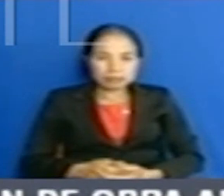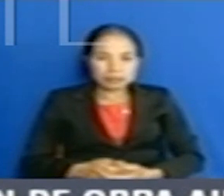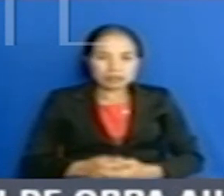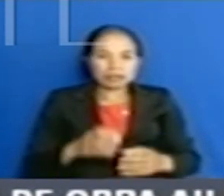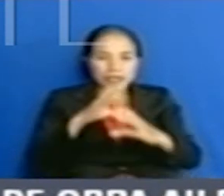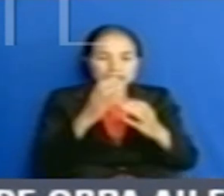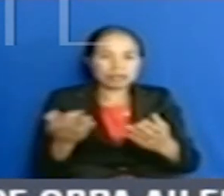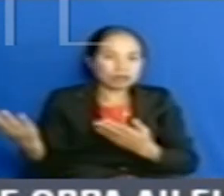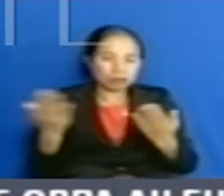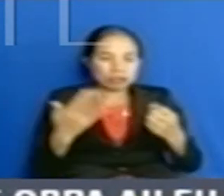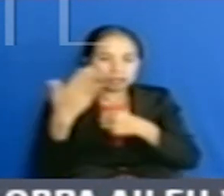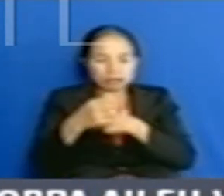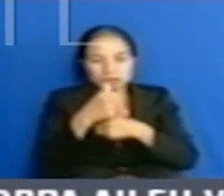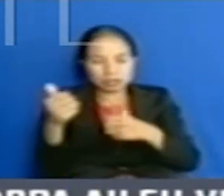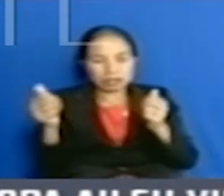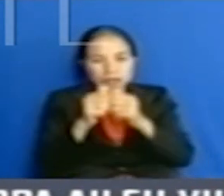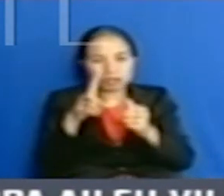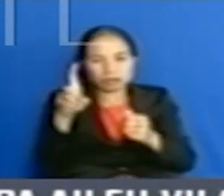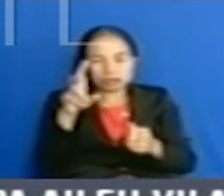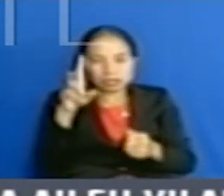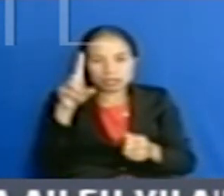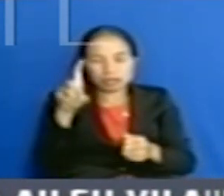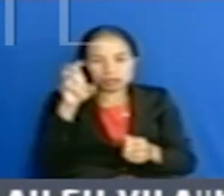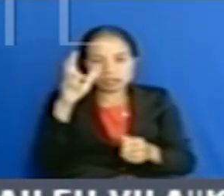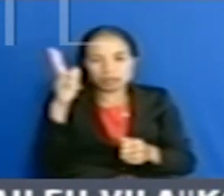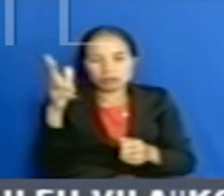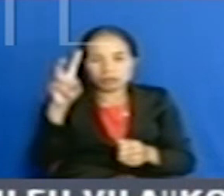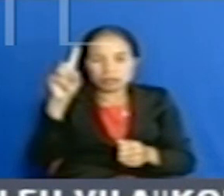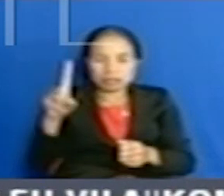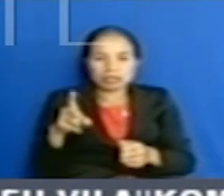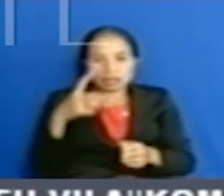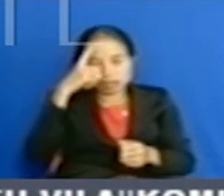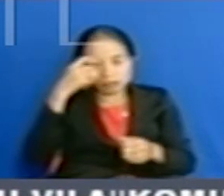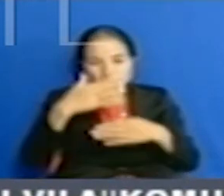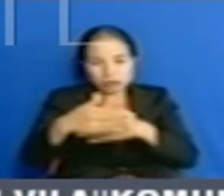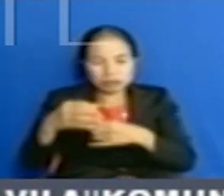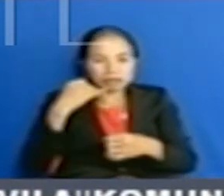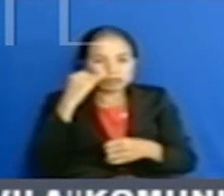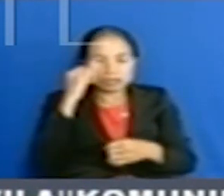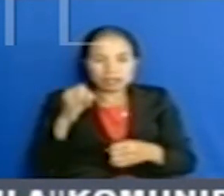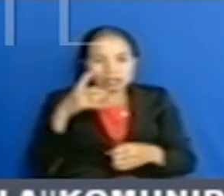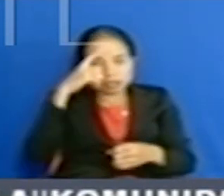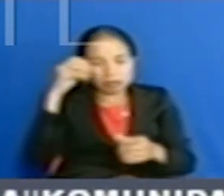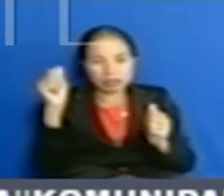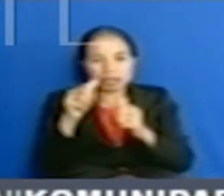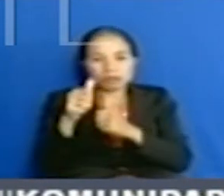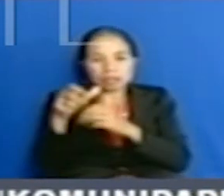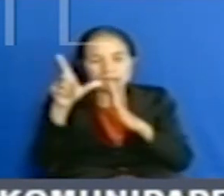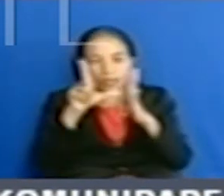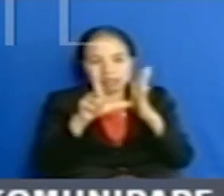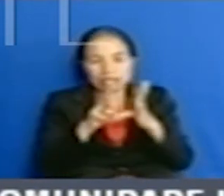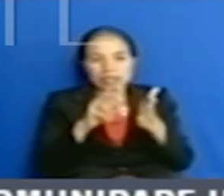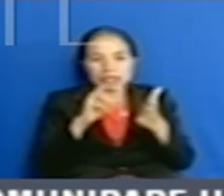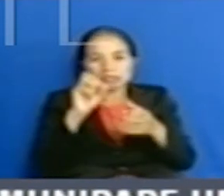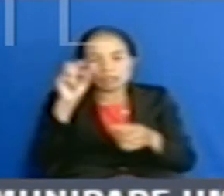Kereta importado remoto kato sida tolo nulu resen ida tamia proses investigasaun tamba viola decreto lei numero tolo nulu bara rihun ruas sanolo